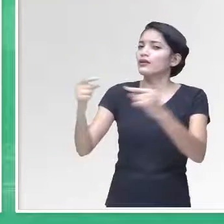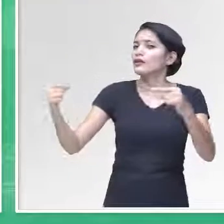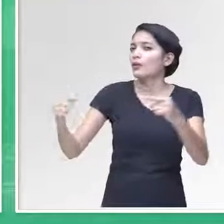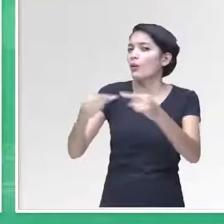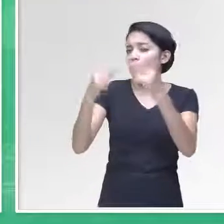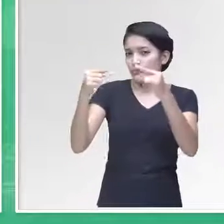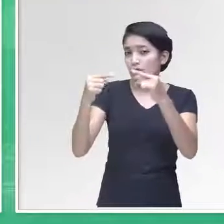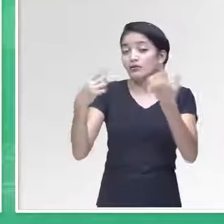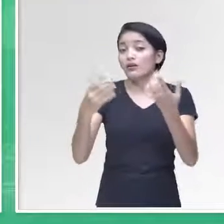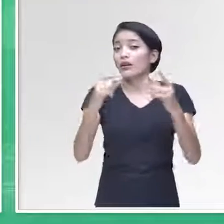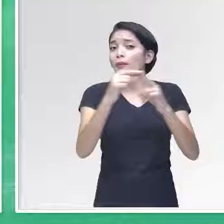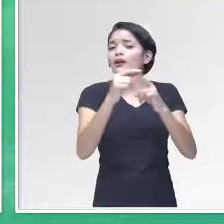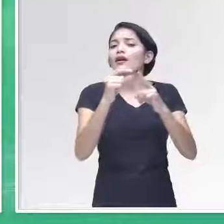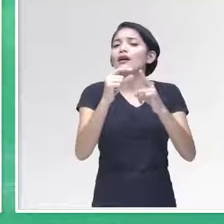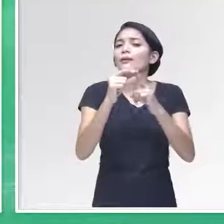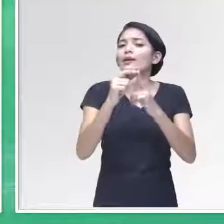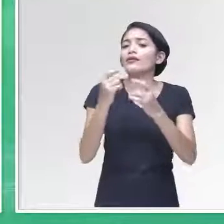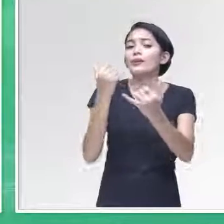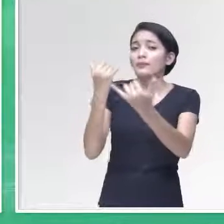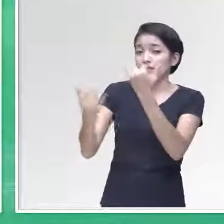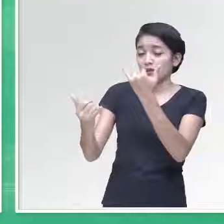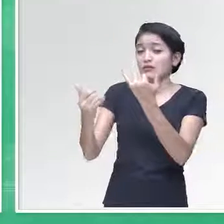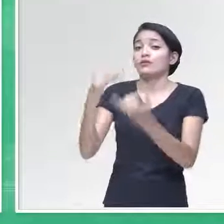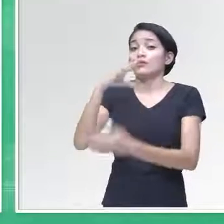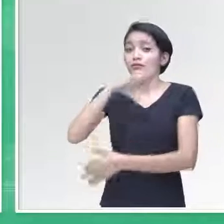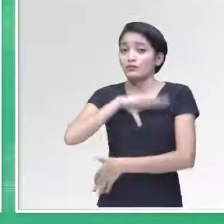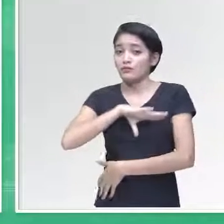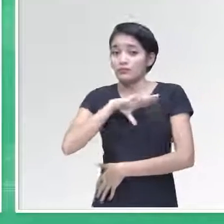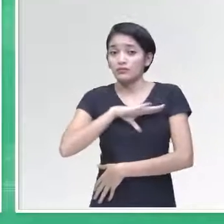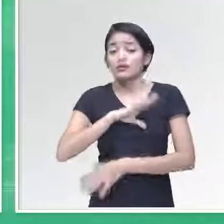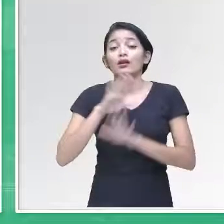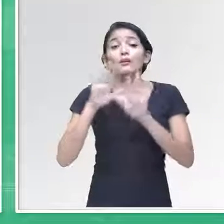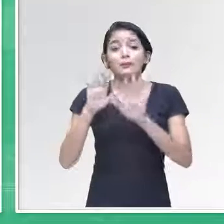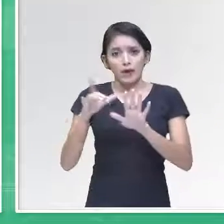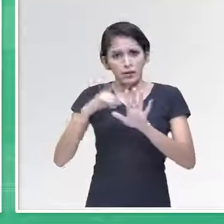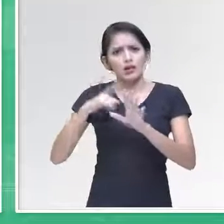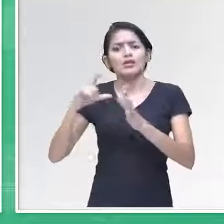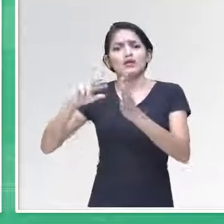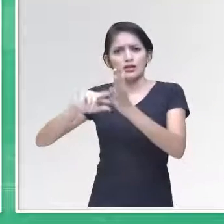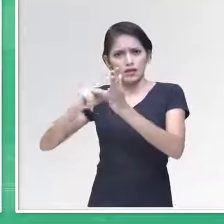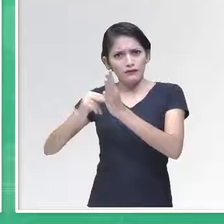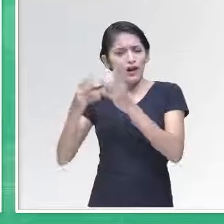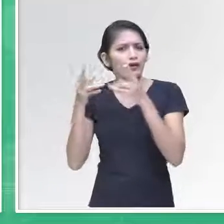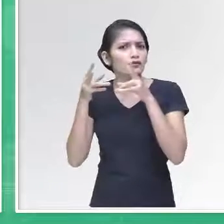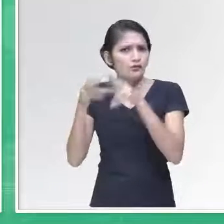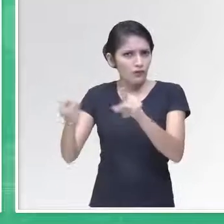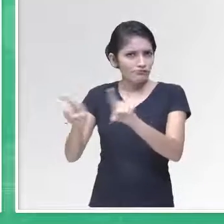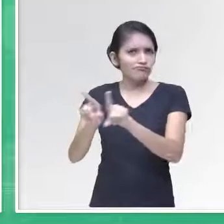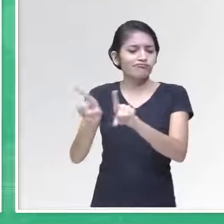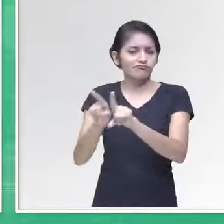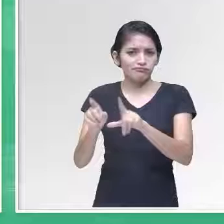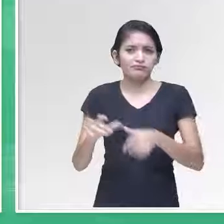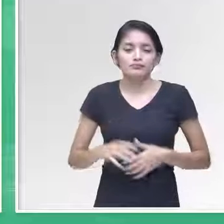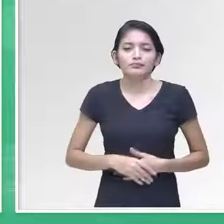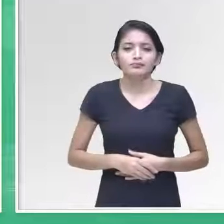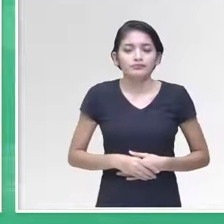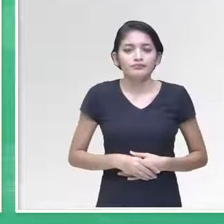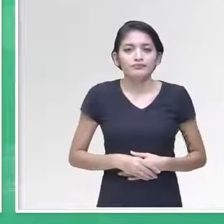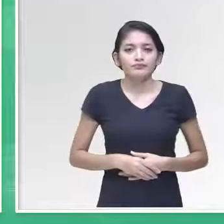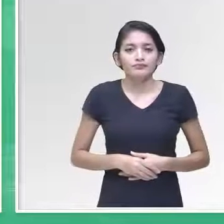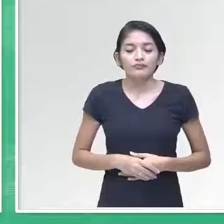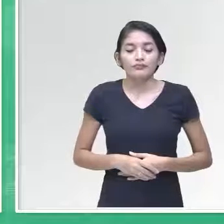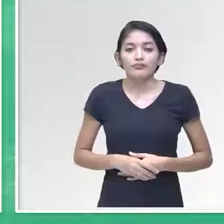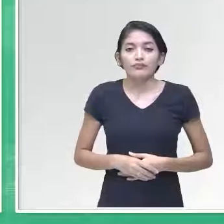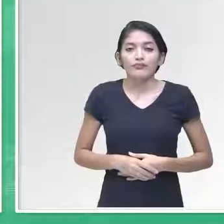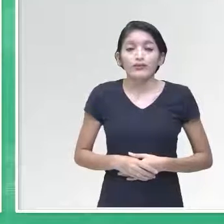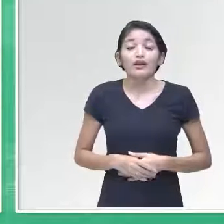aquela palavra que parece com o português e realmente tem um significado idêntico, tá? Então, passive voice, que é